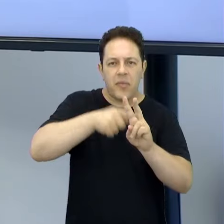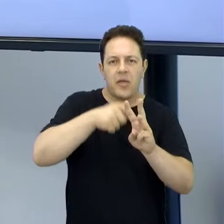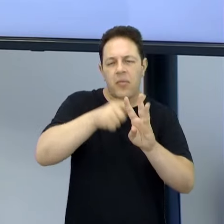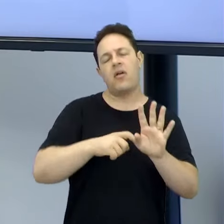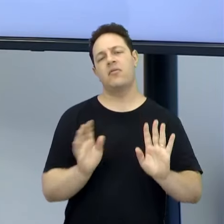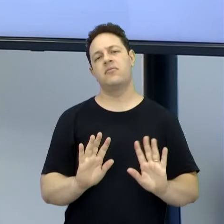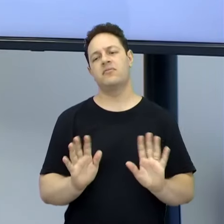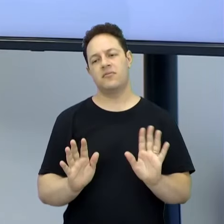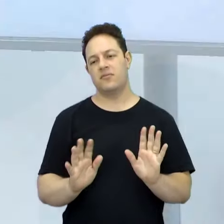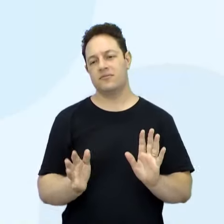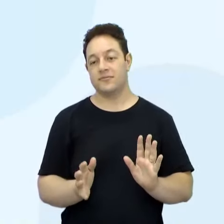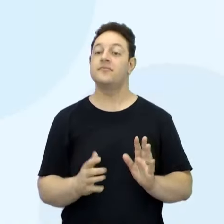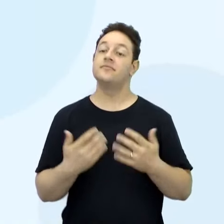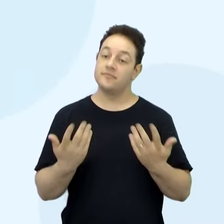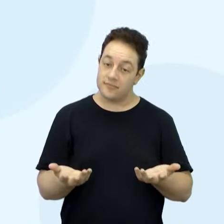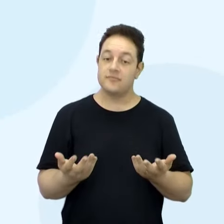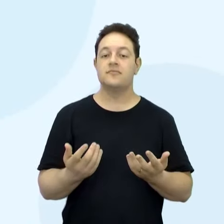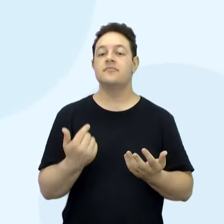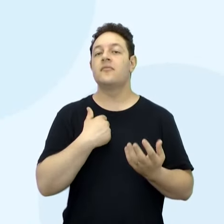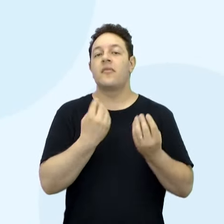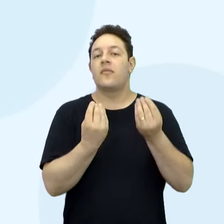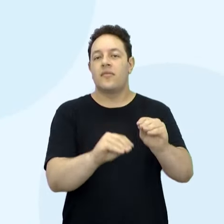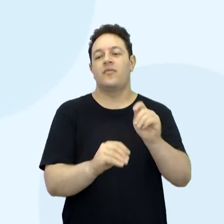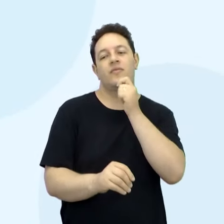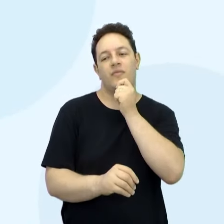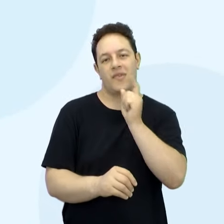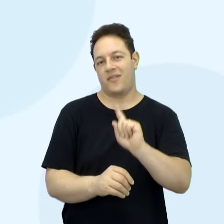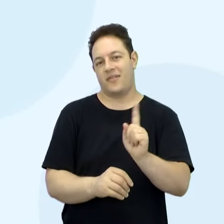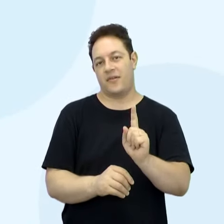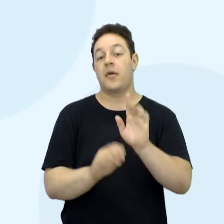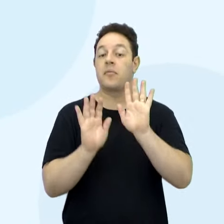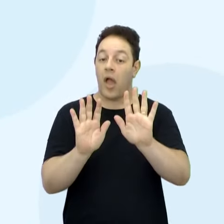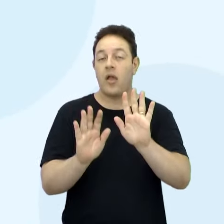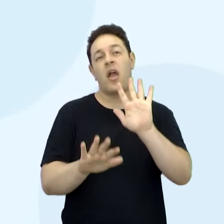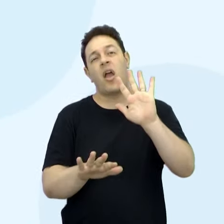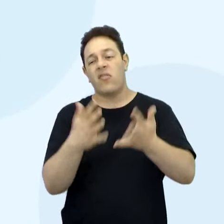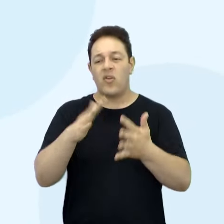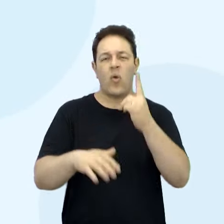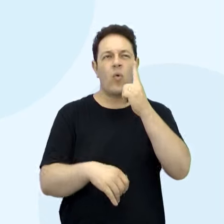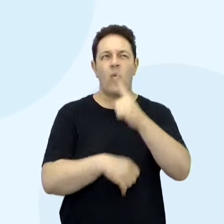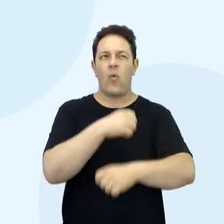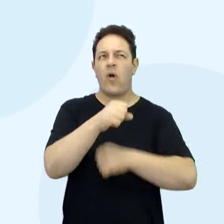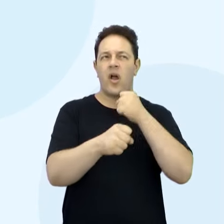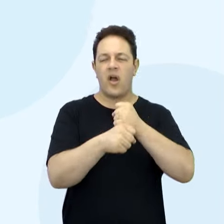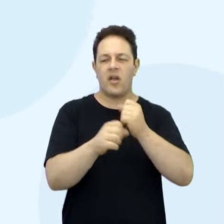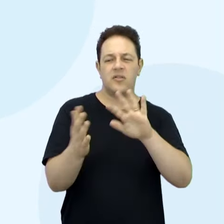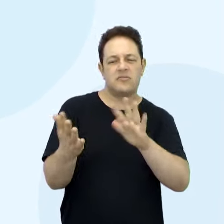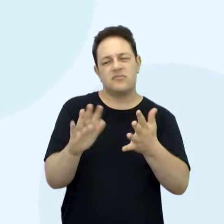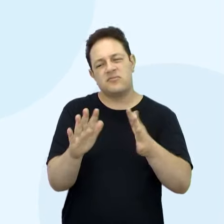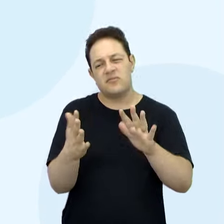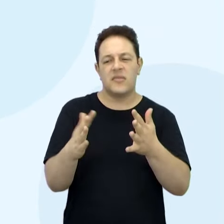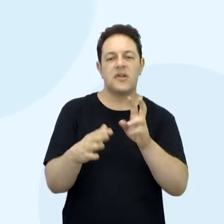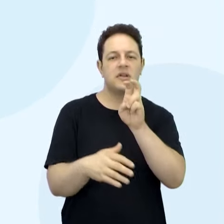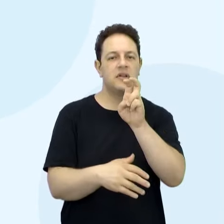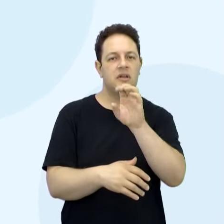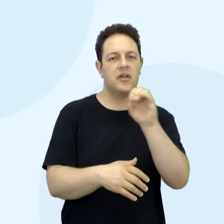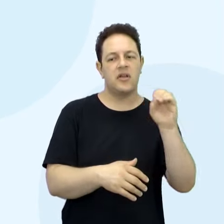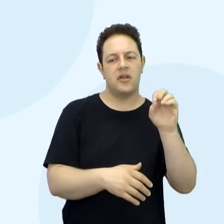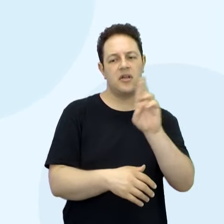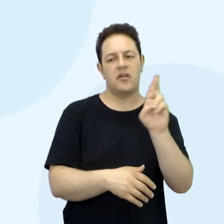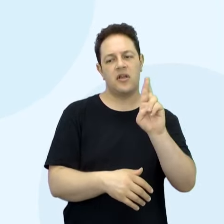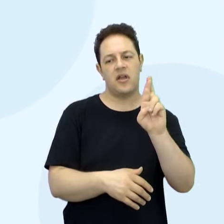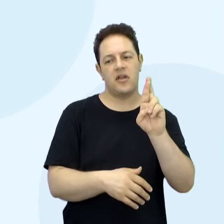gente compra roupa. Então, por isso que eu não pus o mensal, mas talvez aí num ano a gente gaste R$ 500